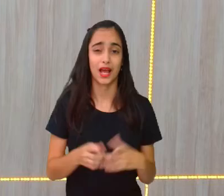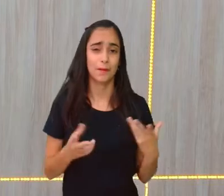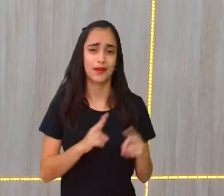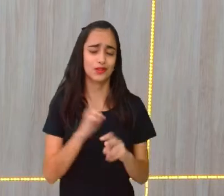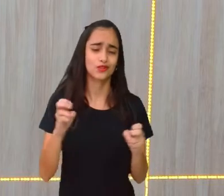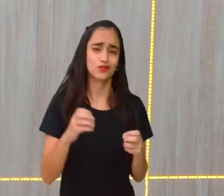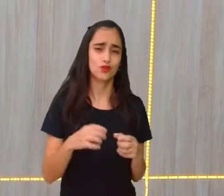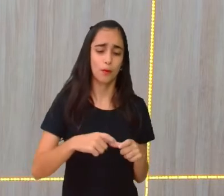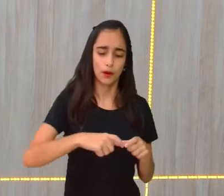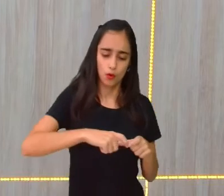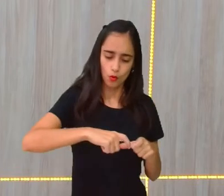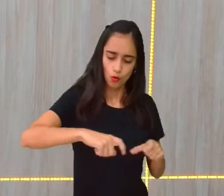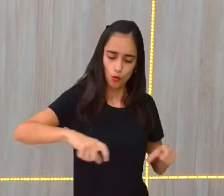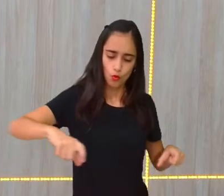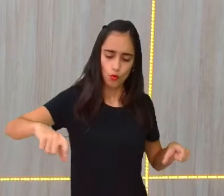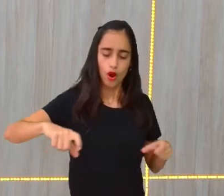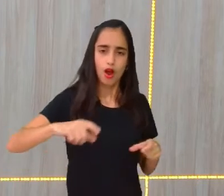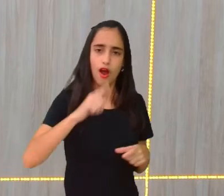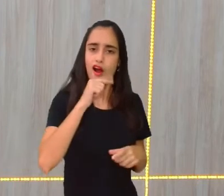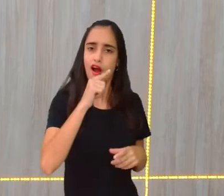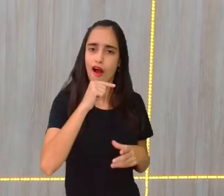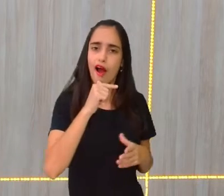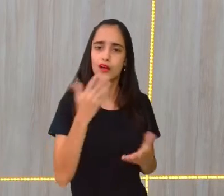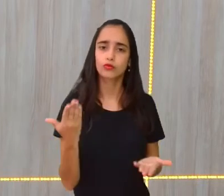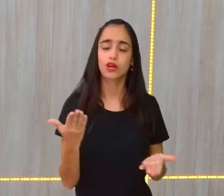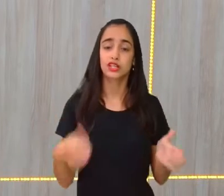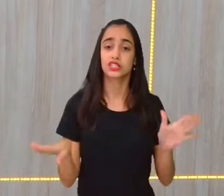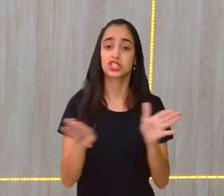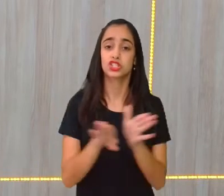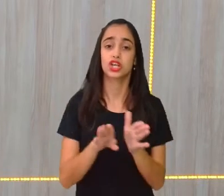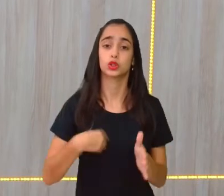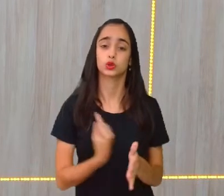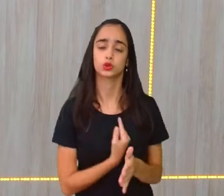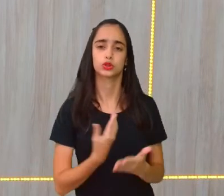casa. Se existisse uma substância que conseguisse sair do